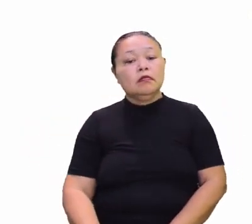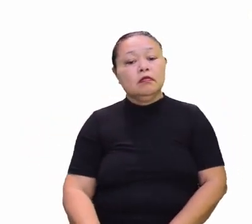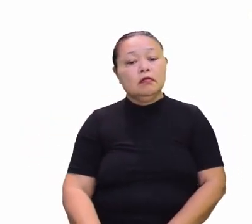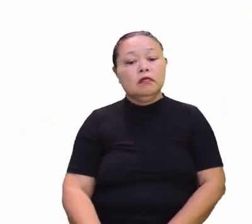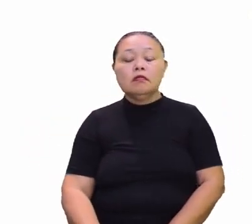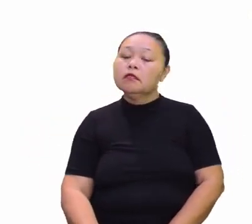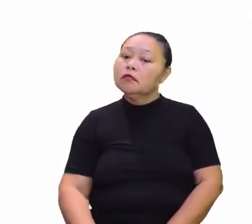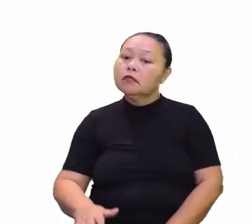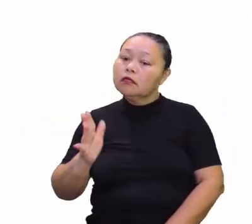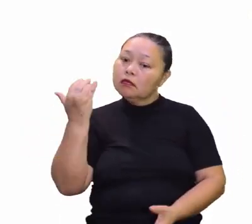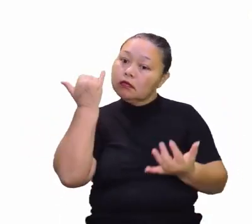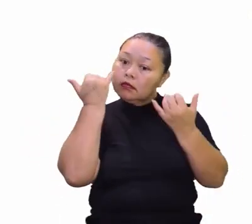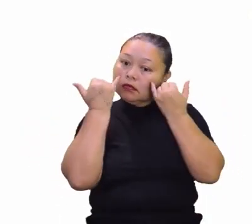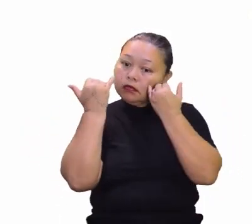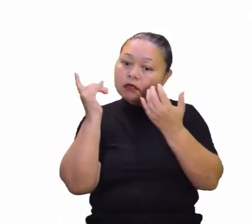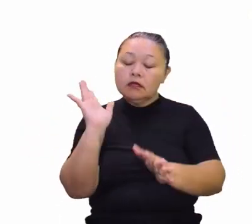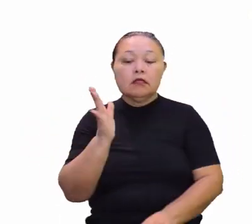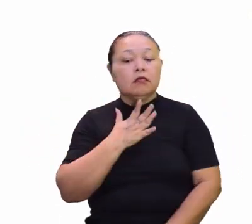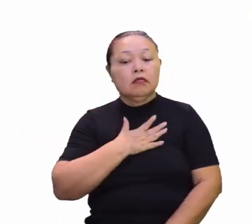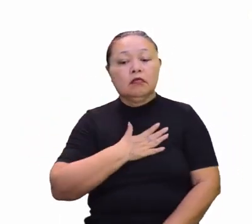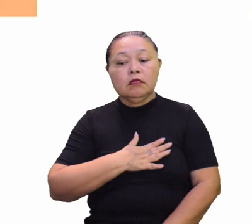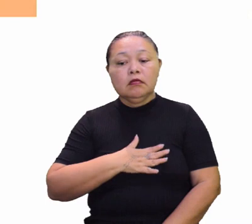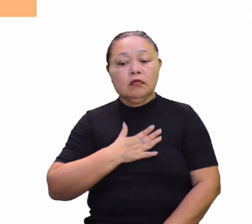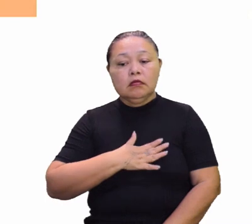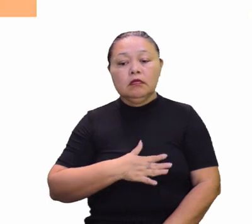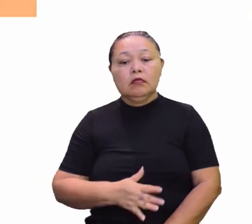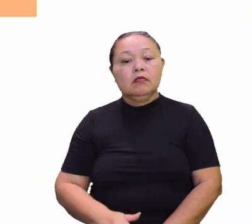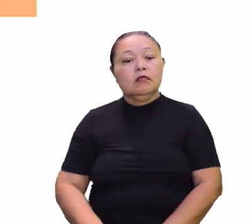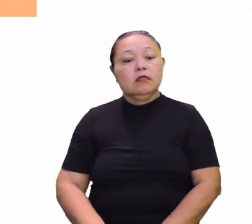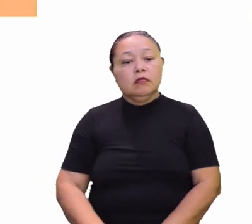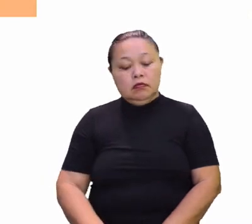Alguma informação aí, Rogério? Não, tranquilo, senhor. Tranquilo?